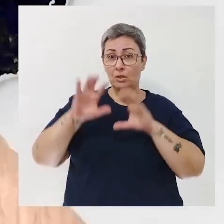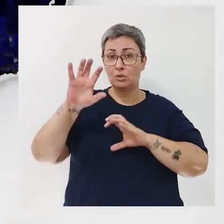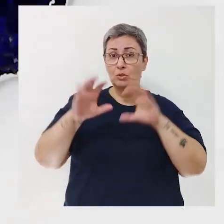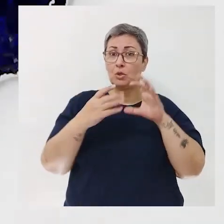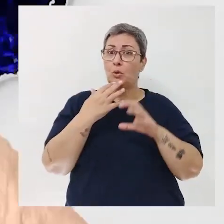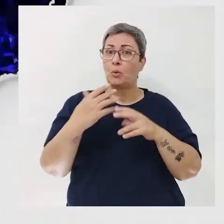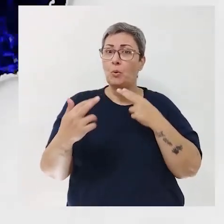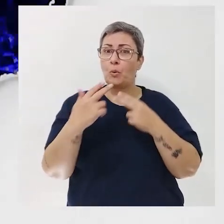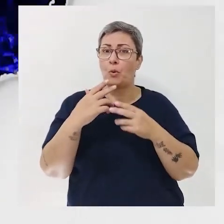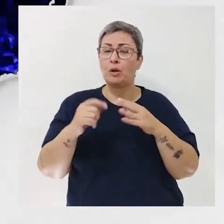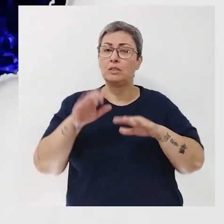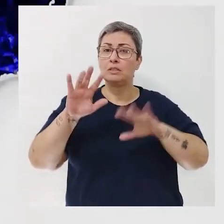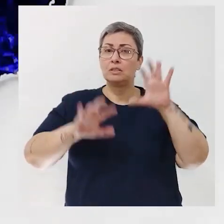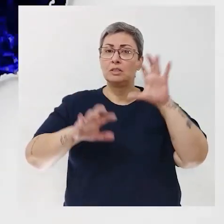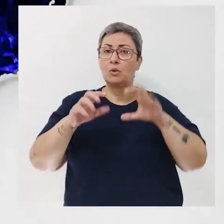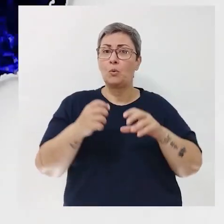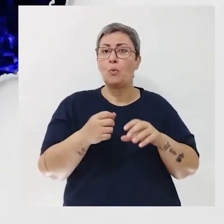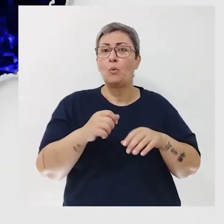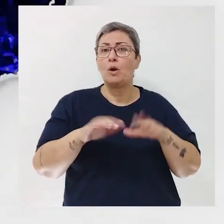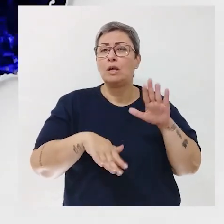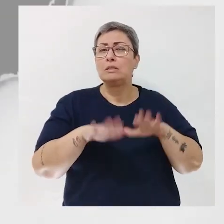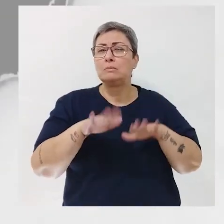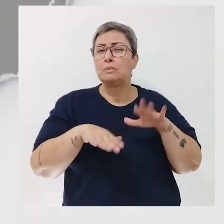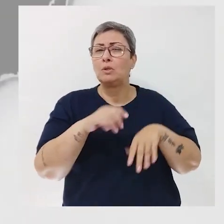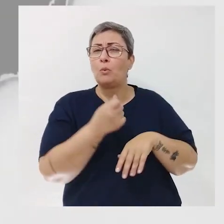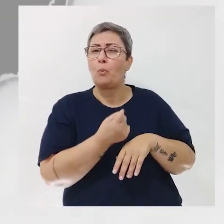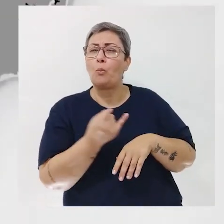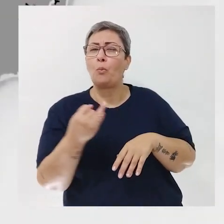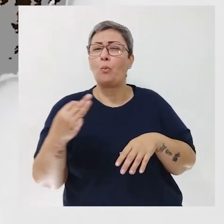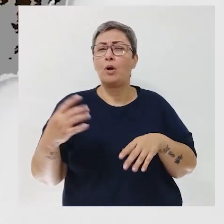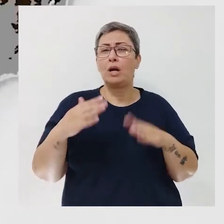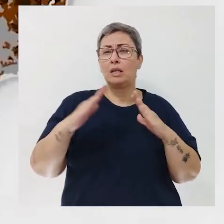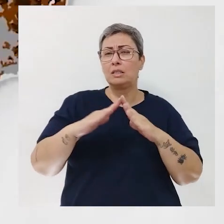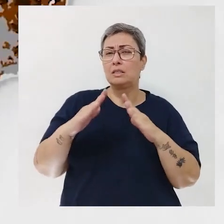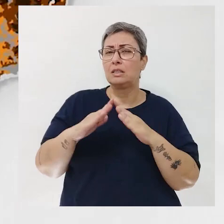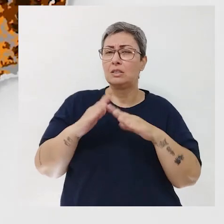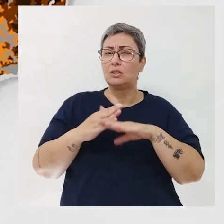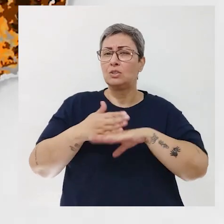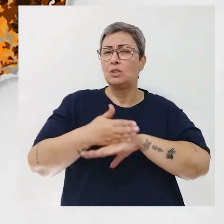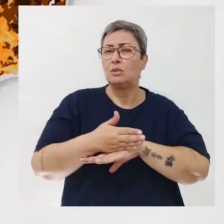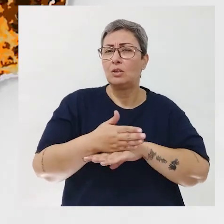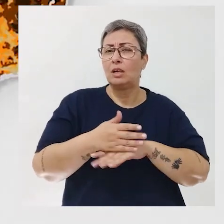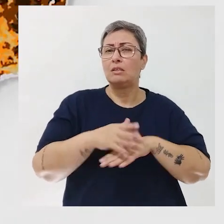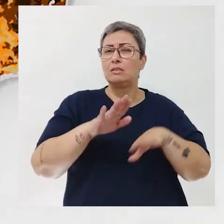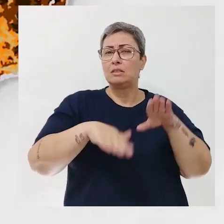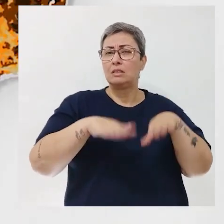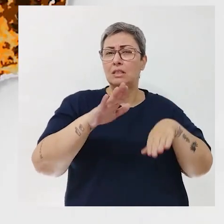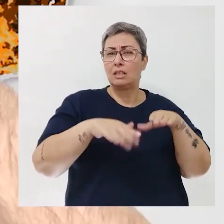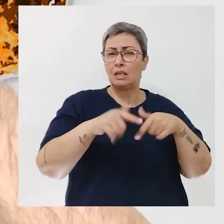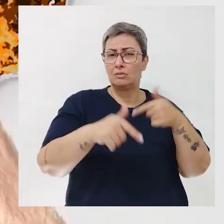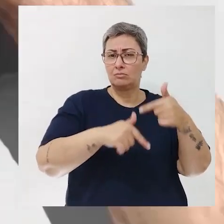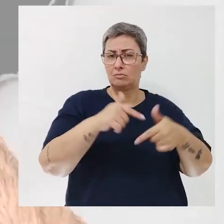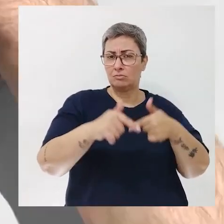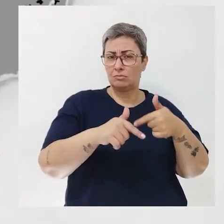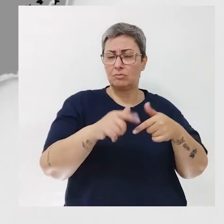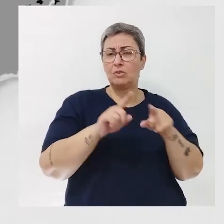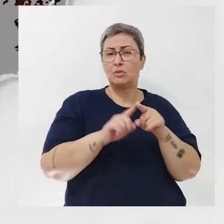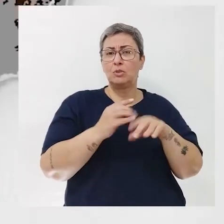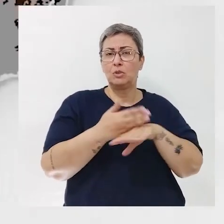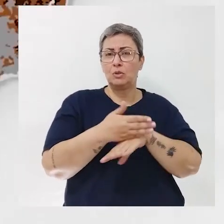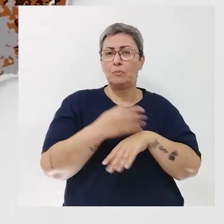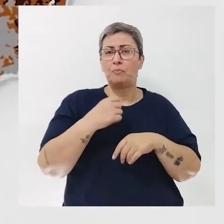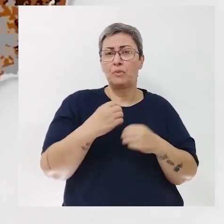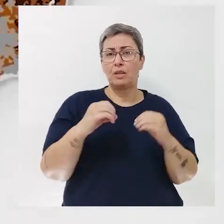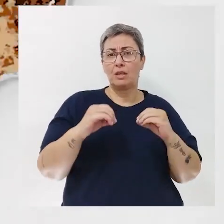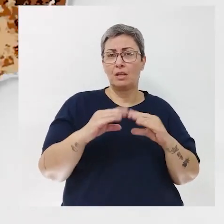das cores varia conforme a quantidade de domicílios em cada município com acesso a determinado serviço. Os